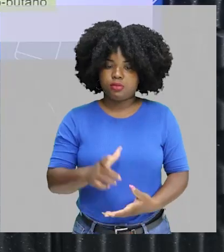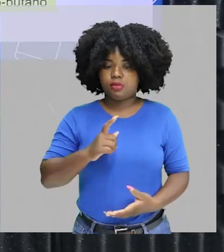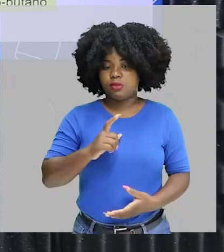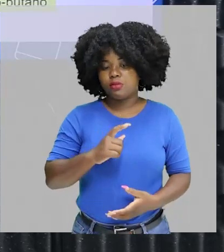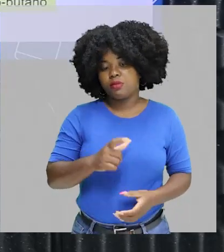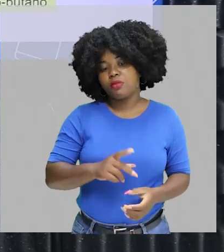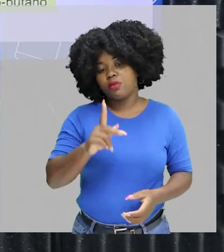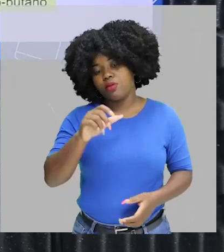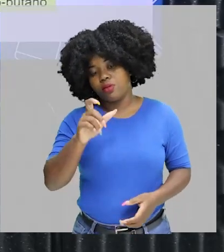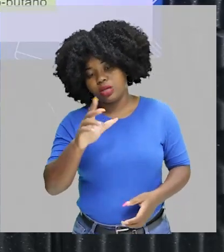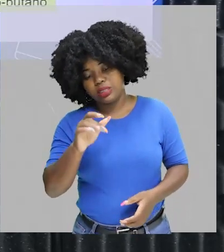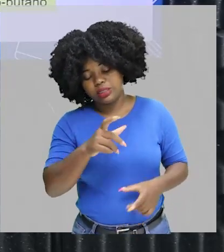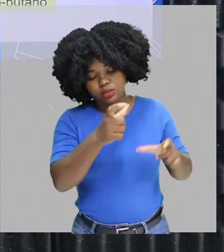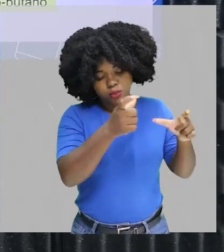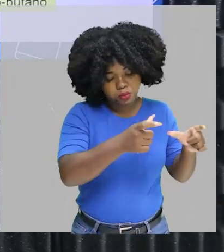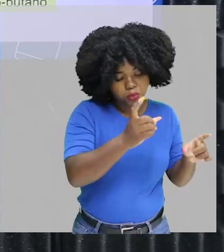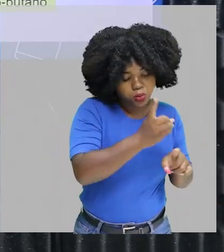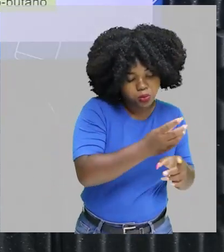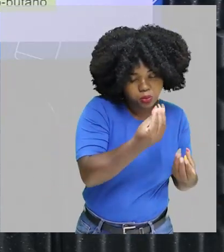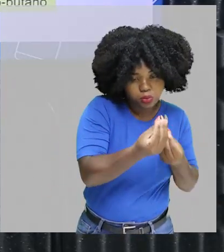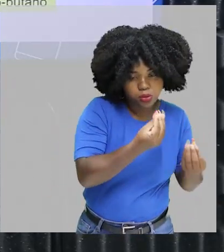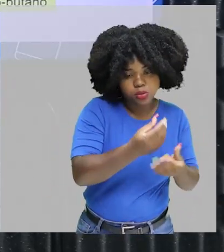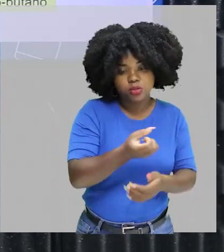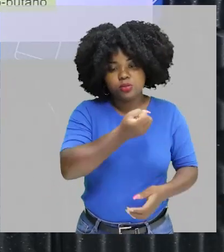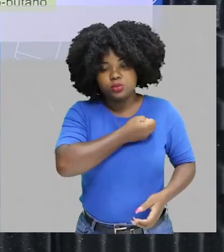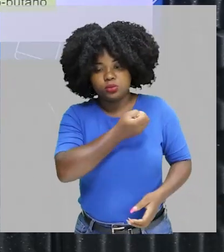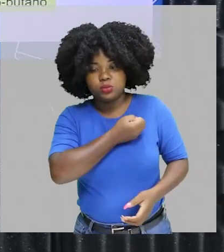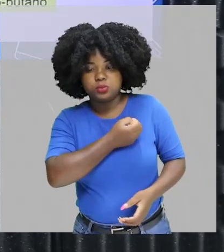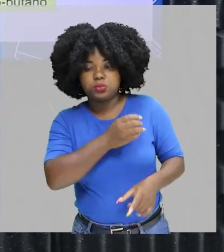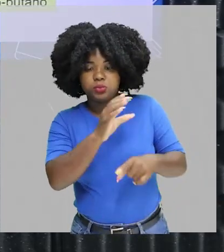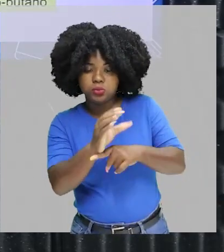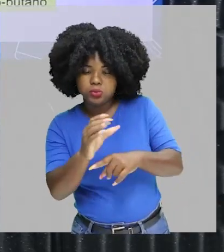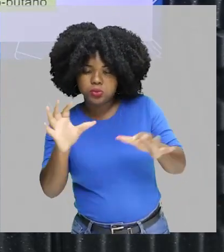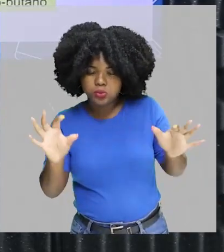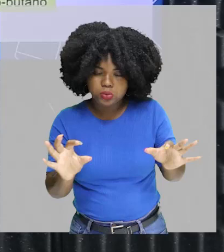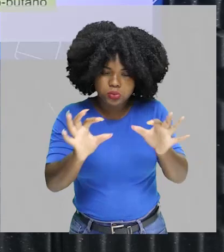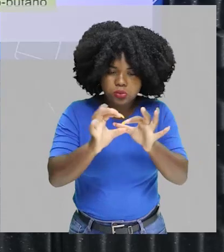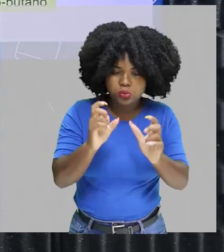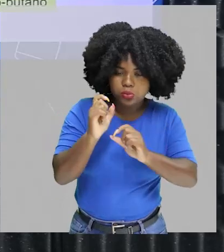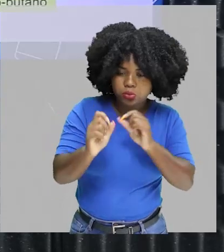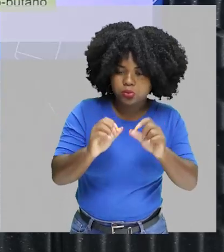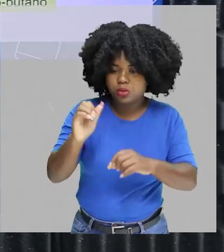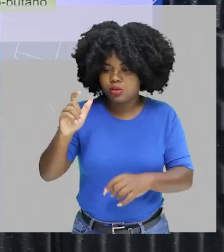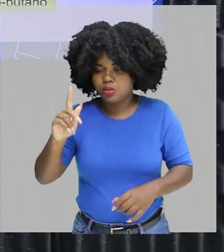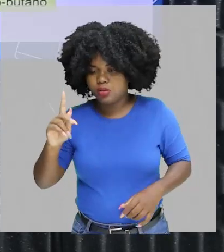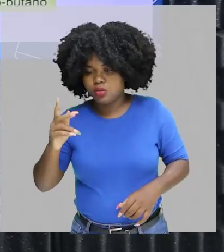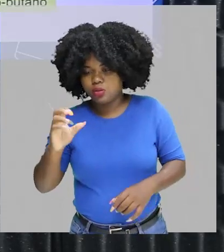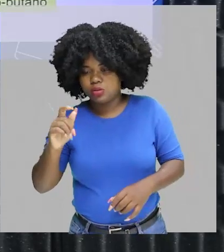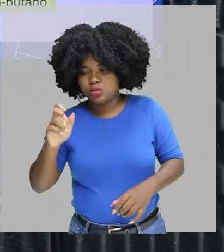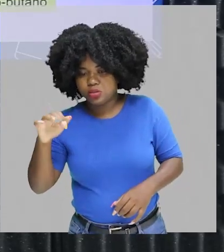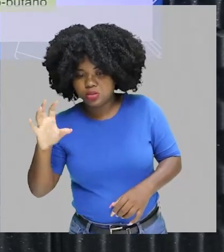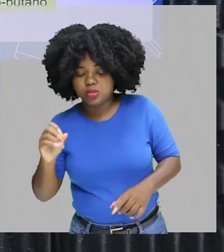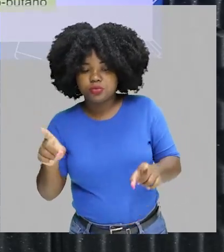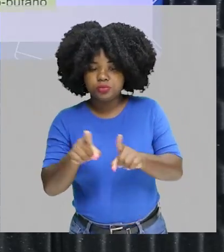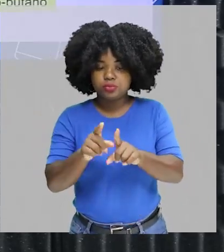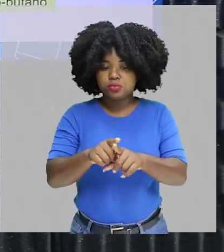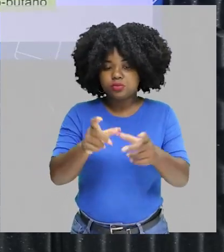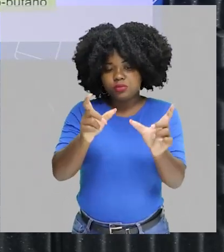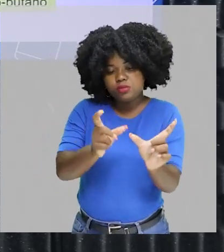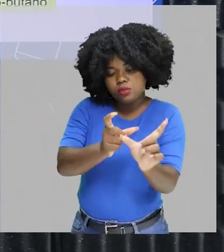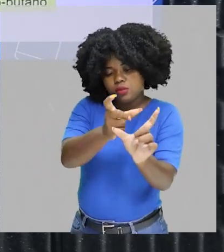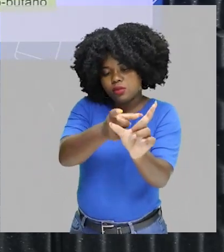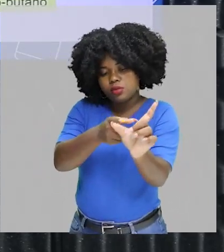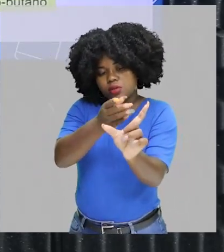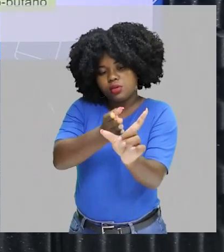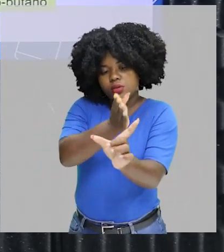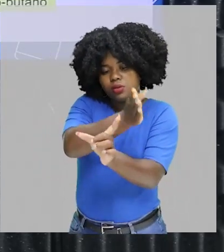localização, o número do carbono, onde está ligado o halogênio, o prefixo, que